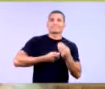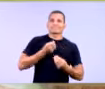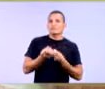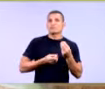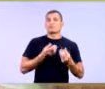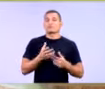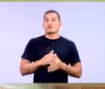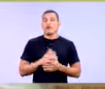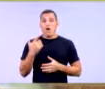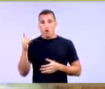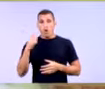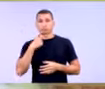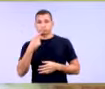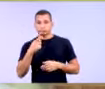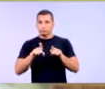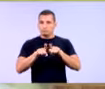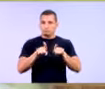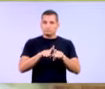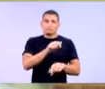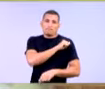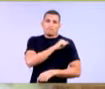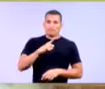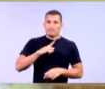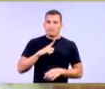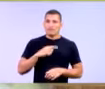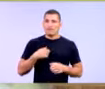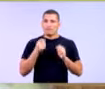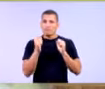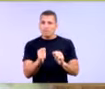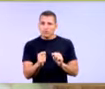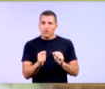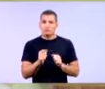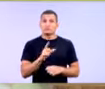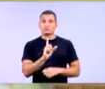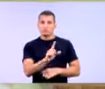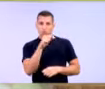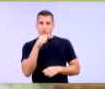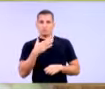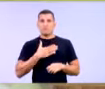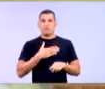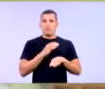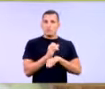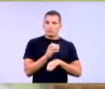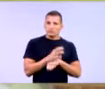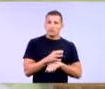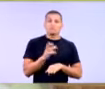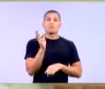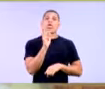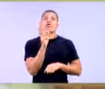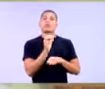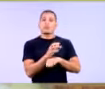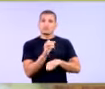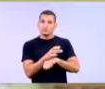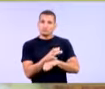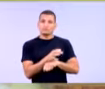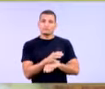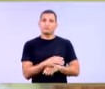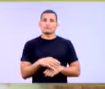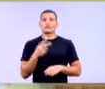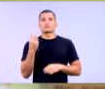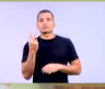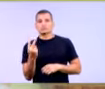Outra dúvida que os alunos têm: eu posso, né, escolher o meu orientador? Quem vai ser o orientador? Se vai ser em